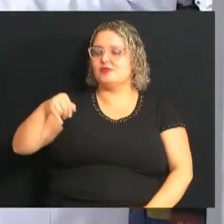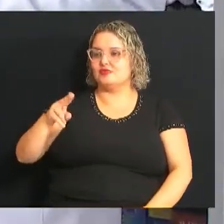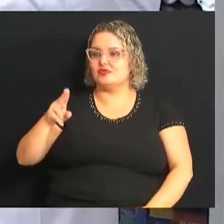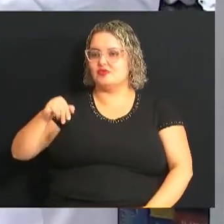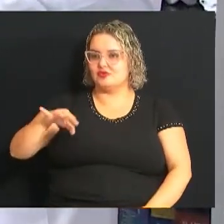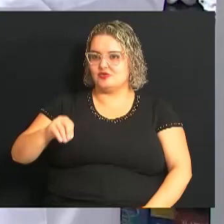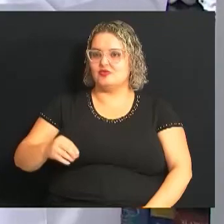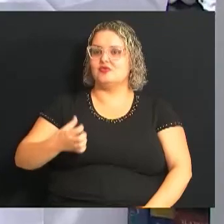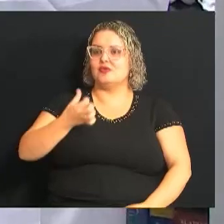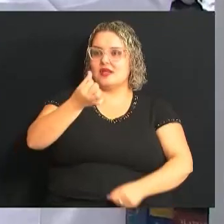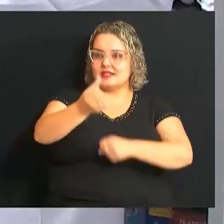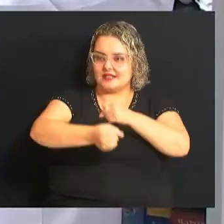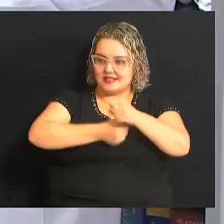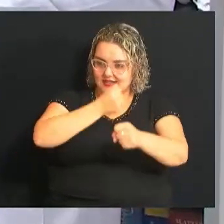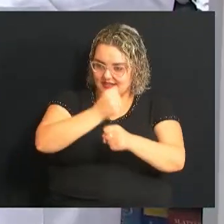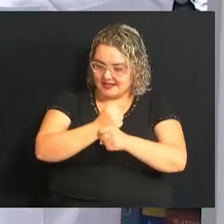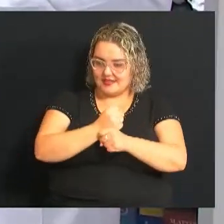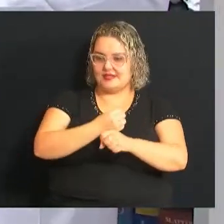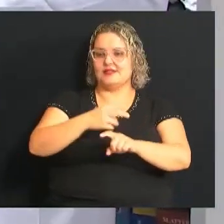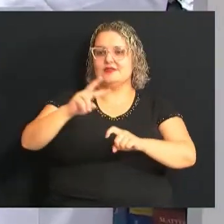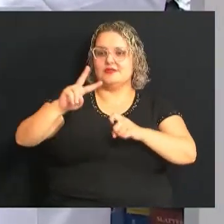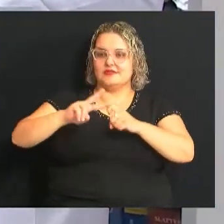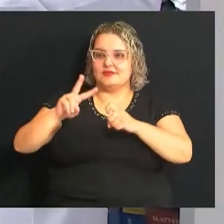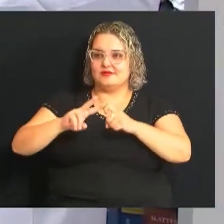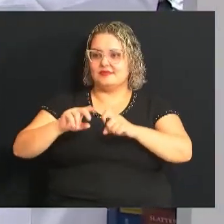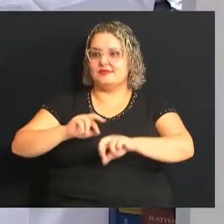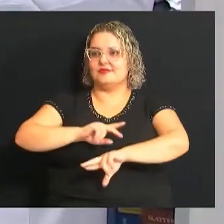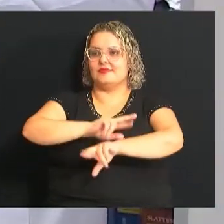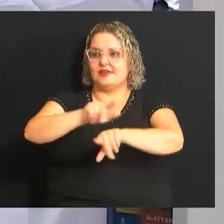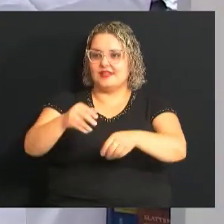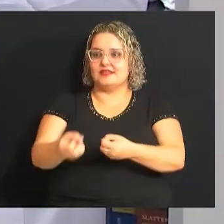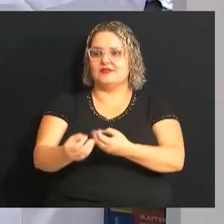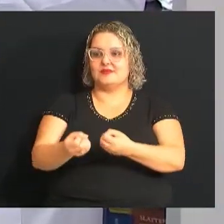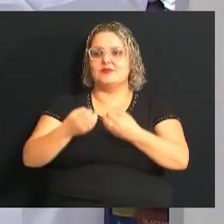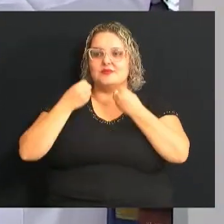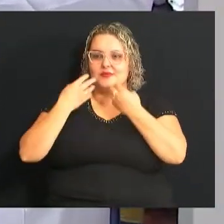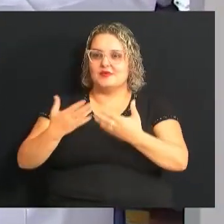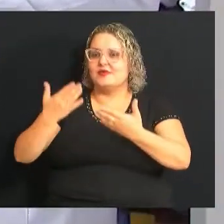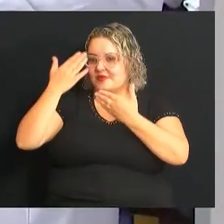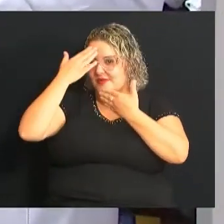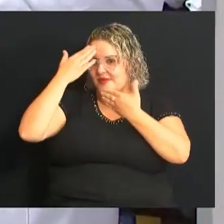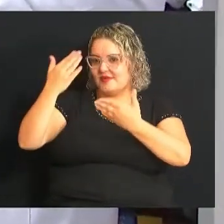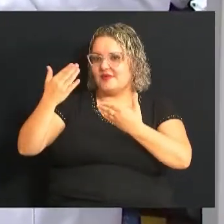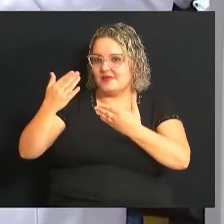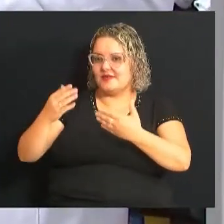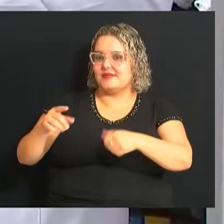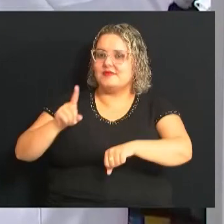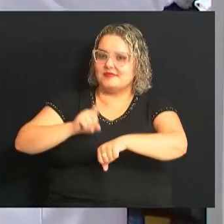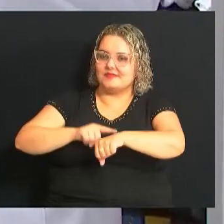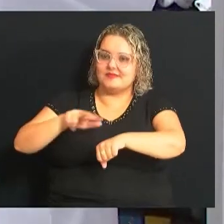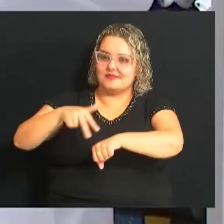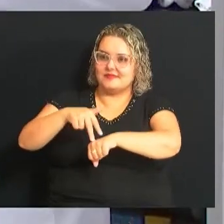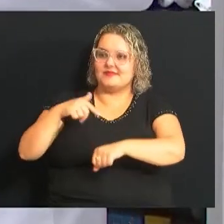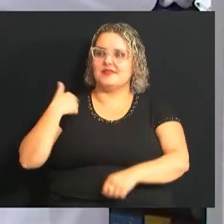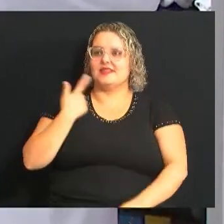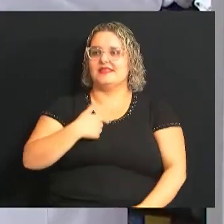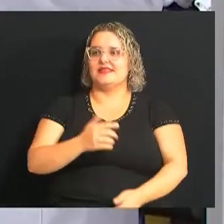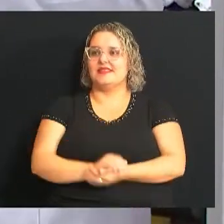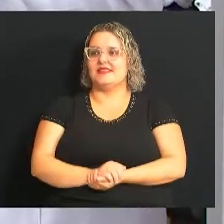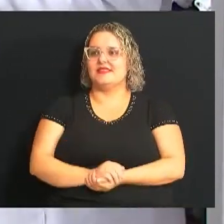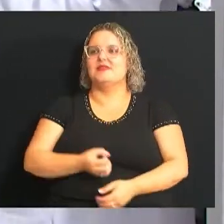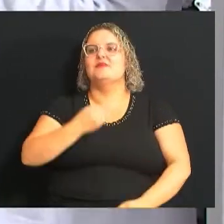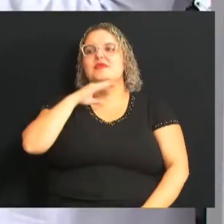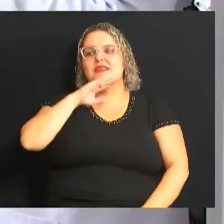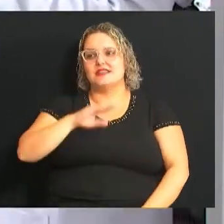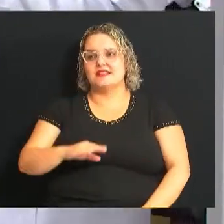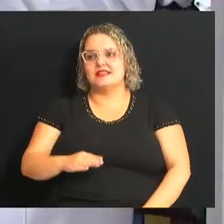6 anos, está aqui cheio de informação boa para dar para a gente. Obrigada, viu, Newton, de tirar esse tempinho aqui para a gente. Boa tarde.